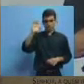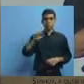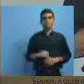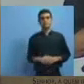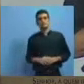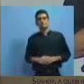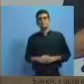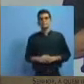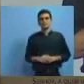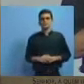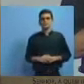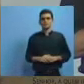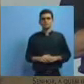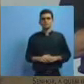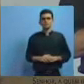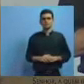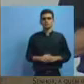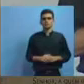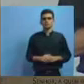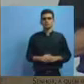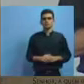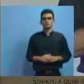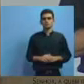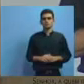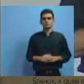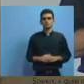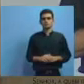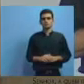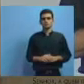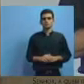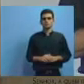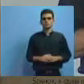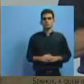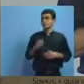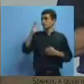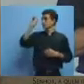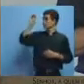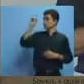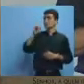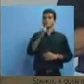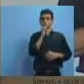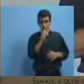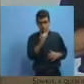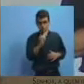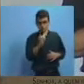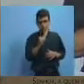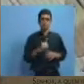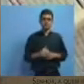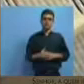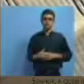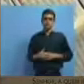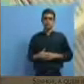O meu povo, ó meu povo, quando abrir vossas sepulturas e vos fizer sair